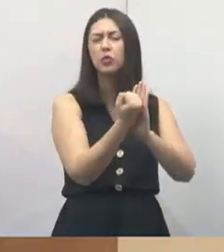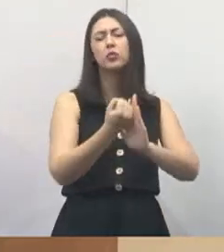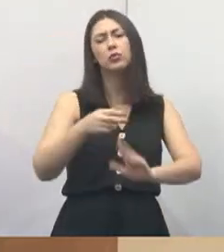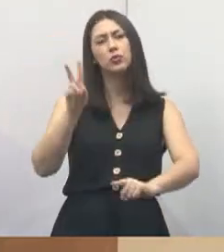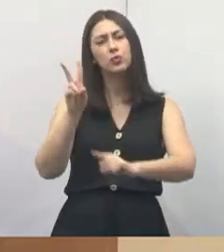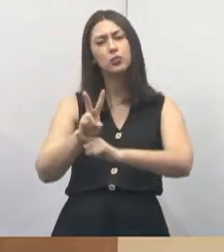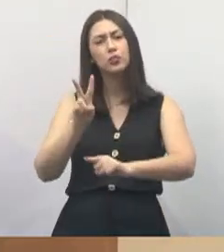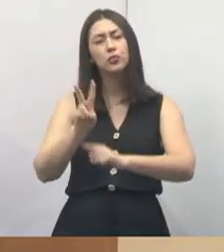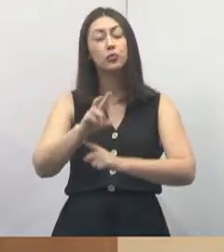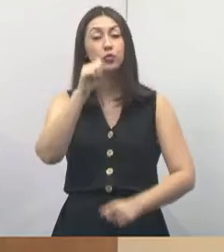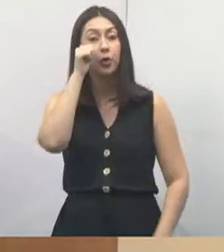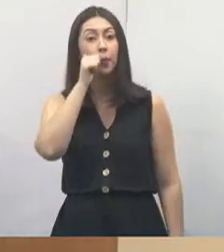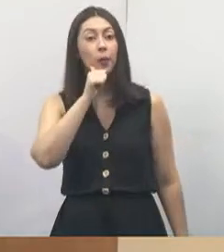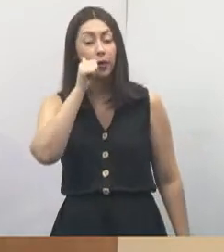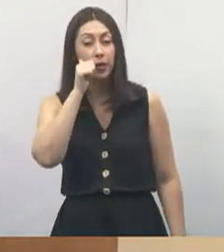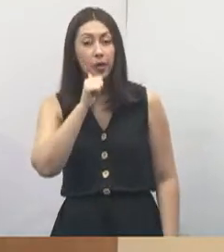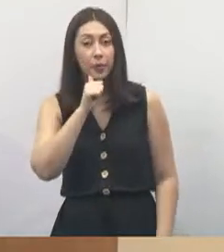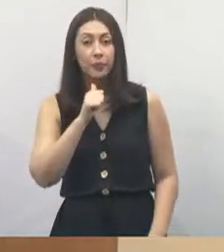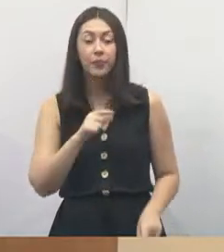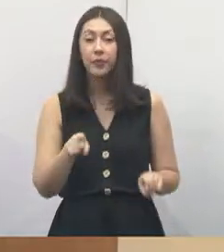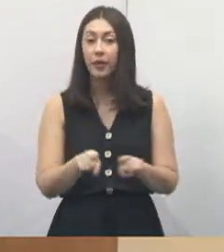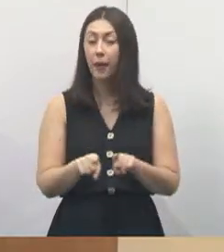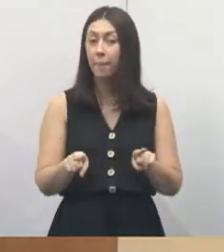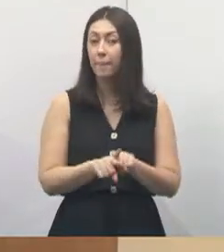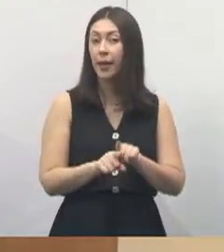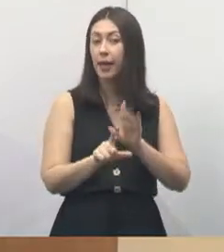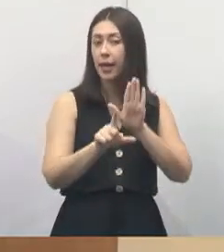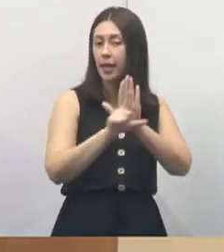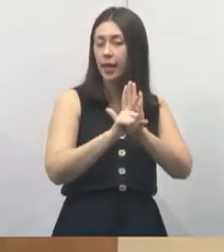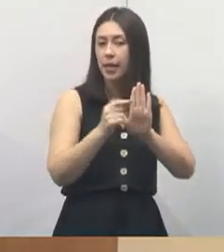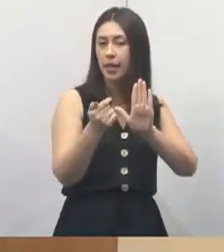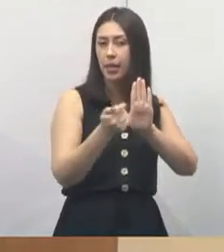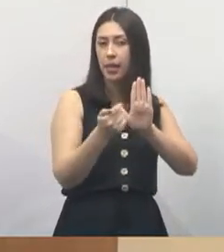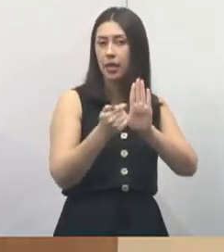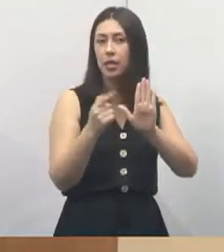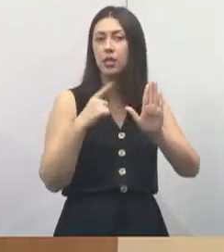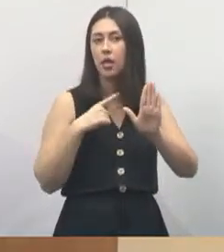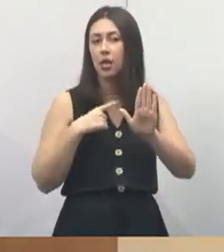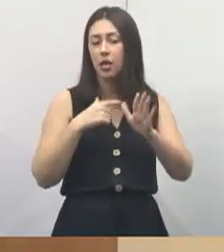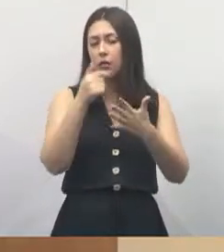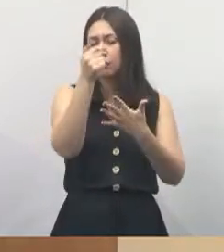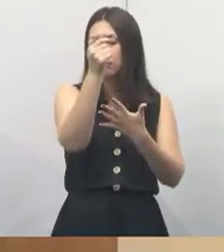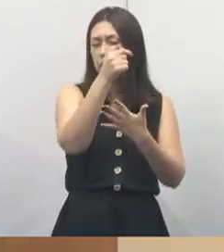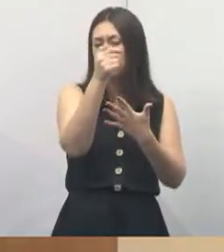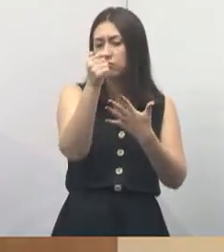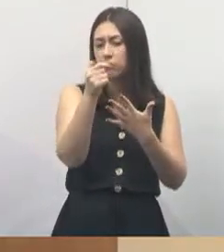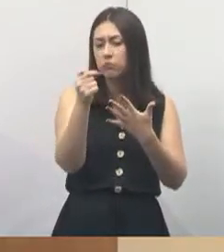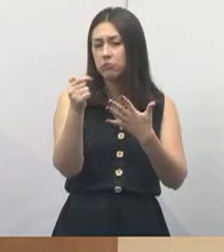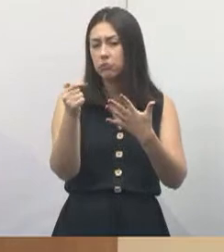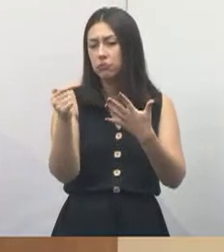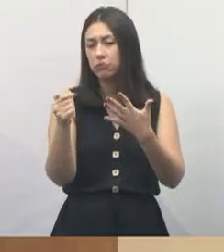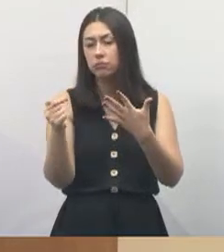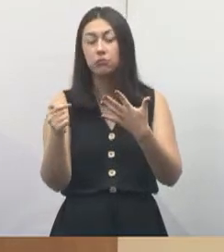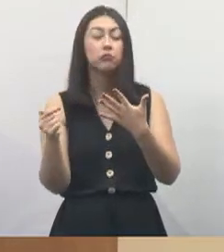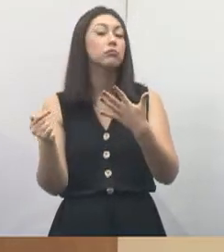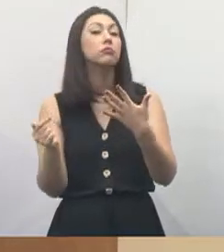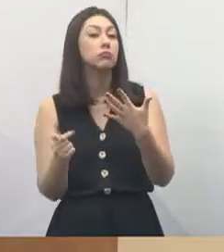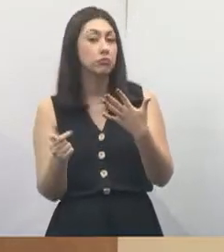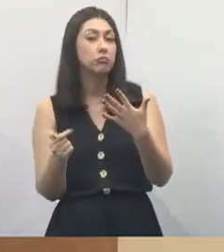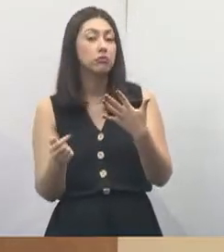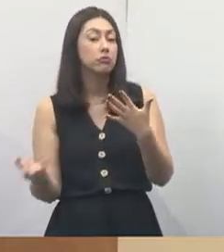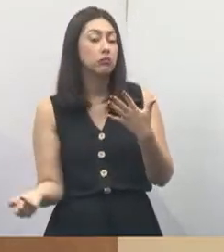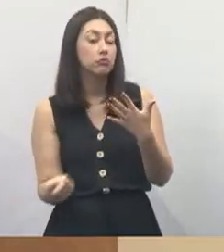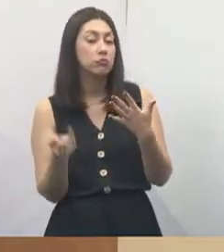mulher. Dentro da legislação Maria da Penha, alguns itens são os